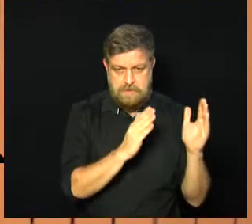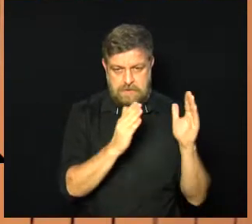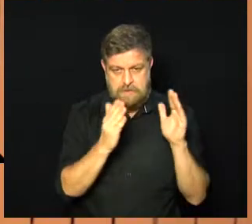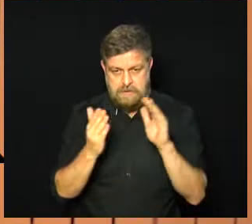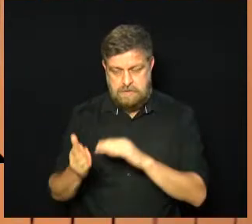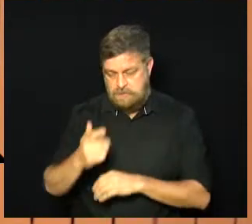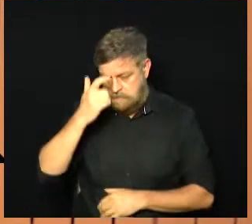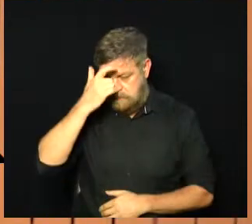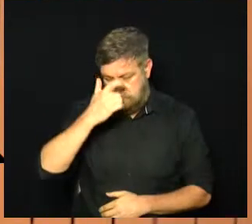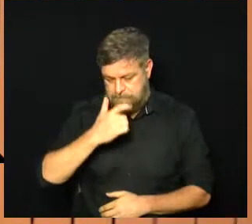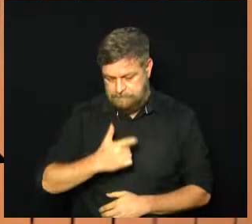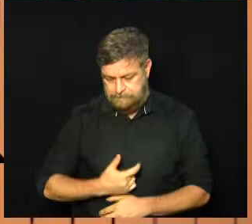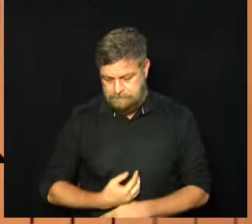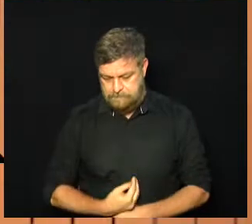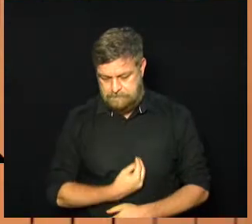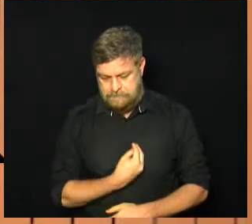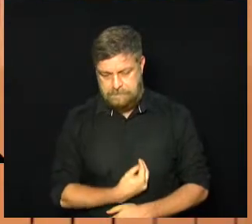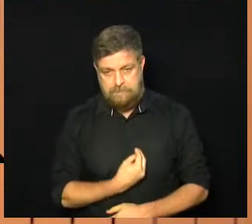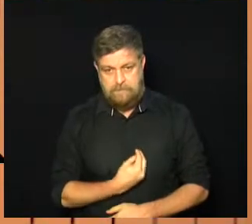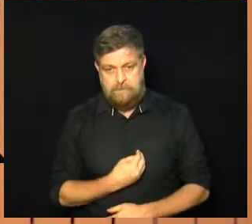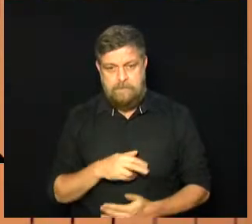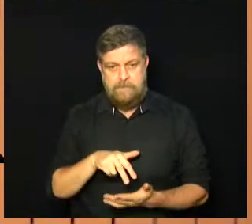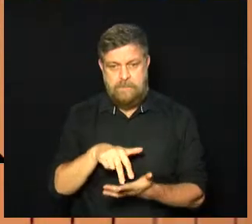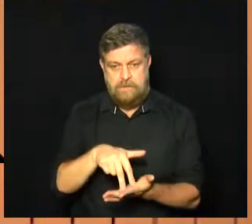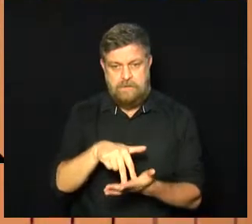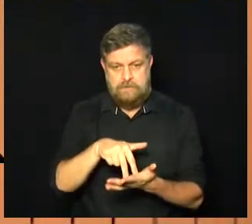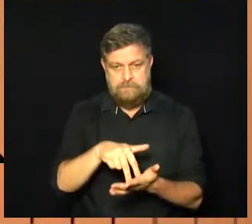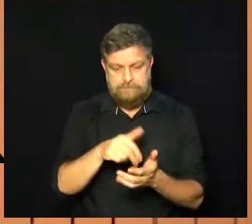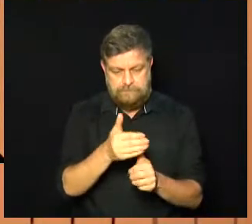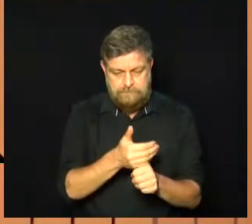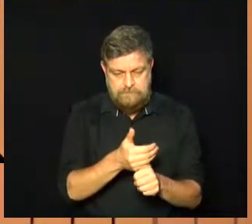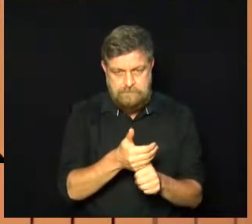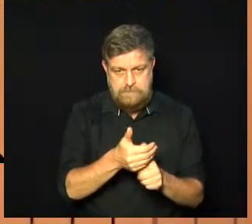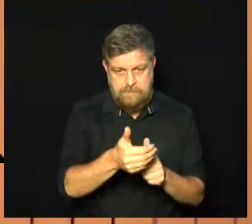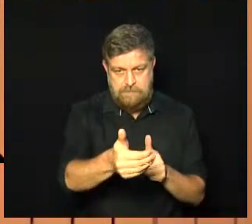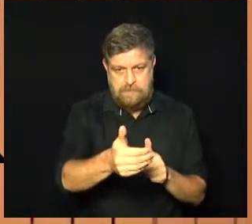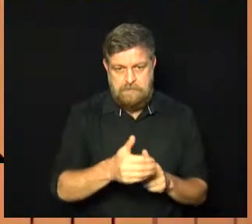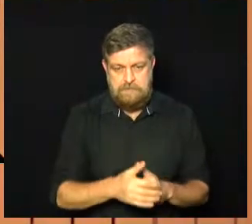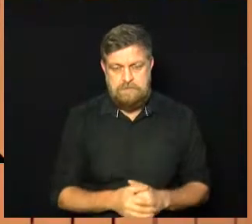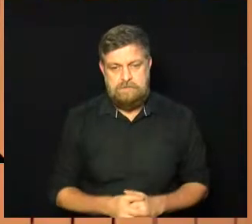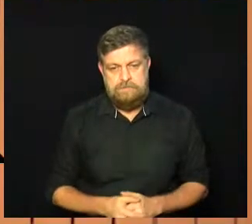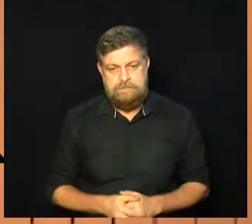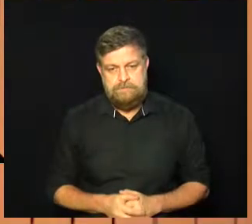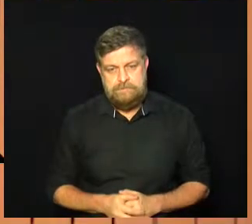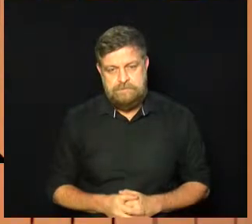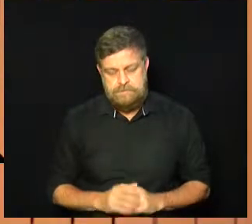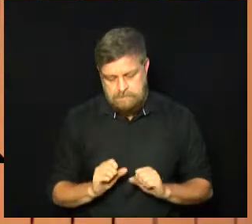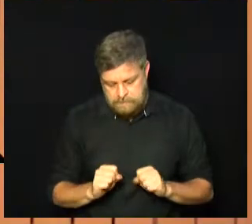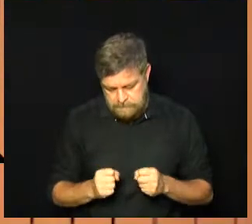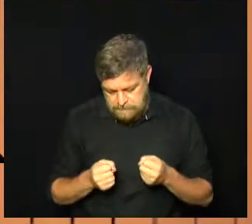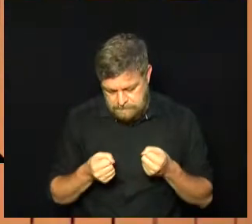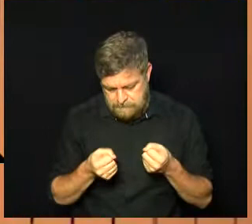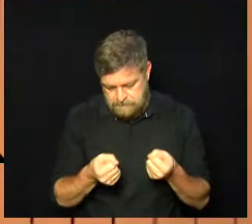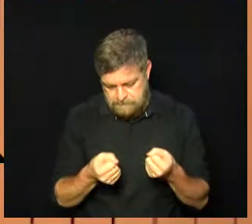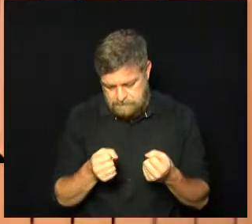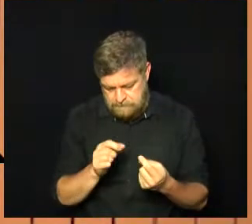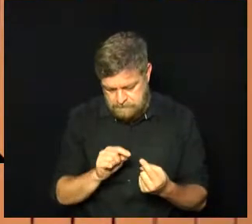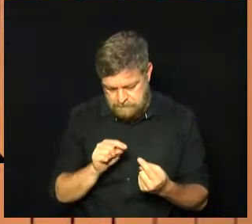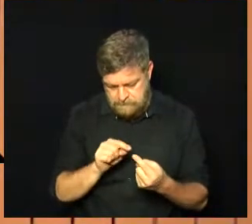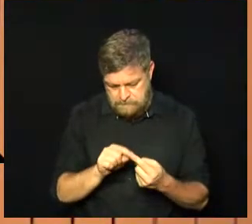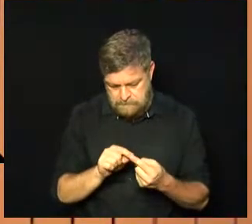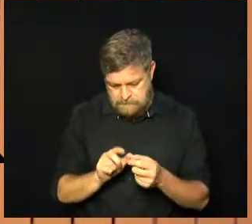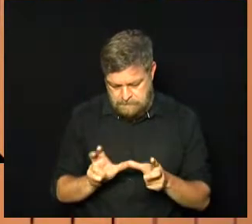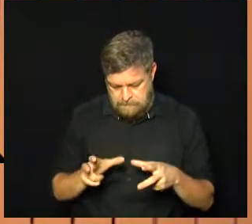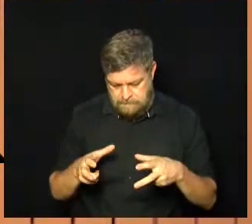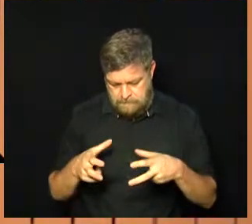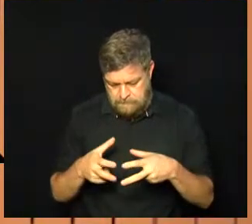eu estou aqui, né, com esse mandato que é nosso, na Câmara, me esforcei bastante para que essa comissão, né,